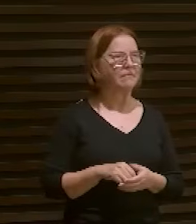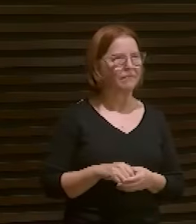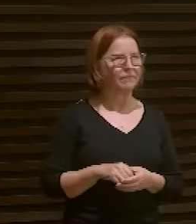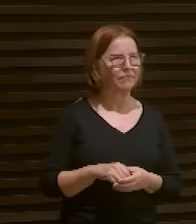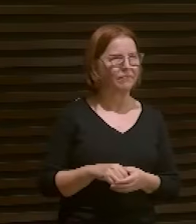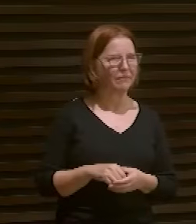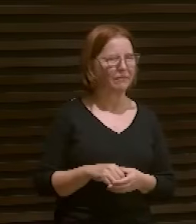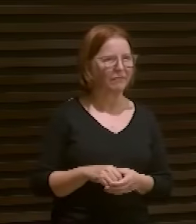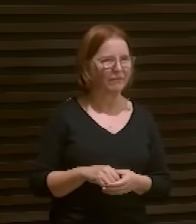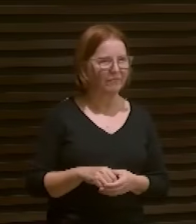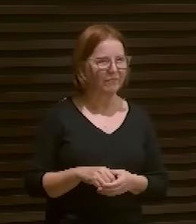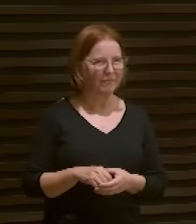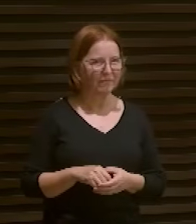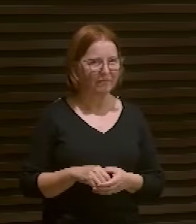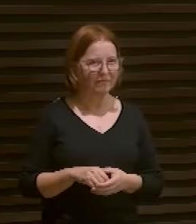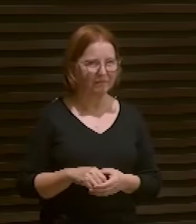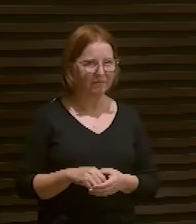de um lado para o outro.